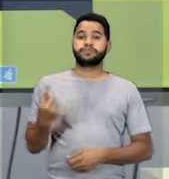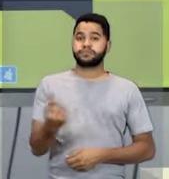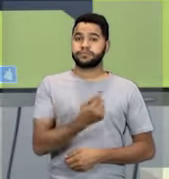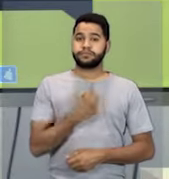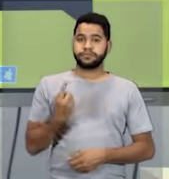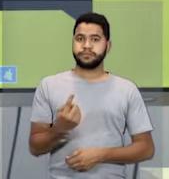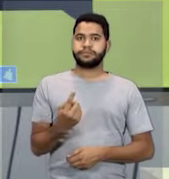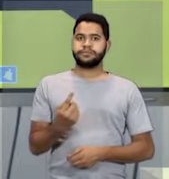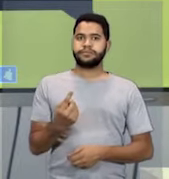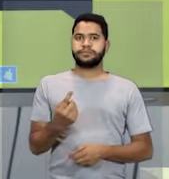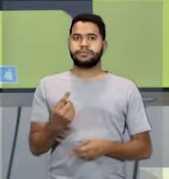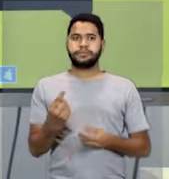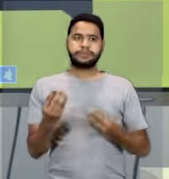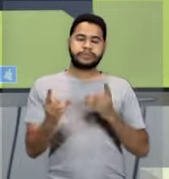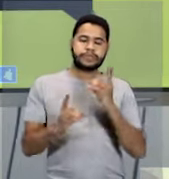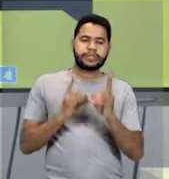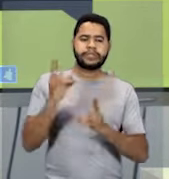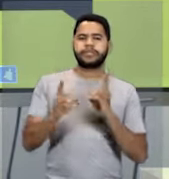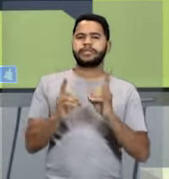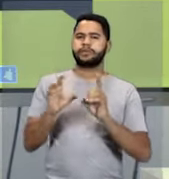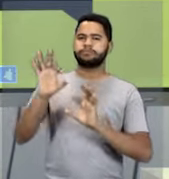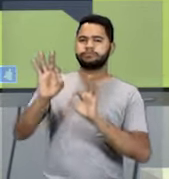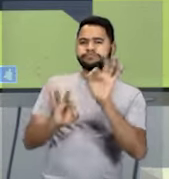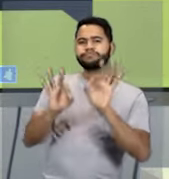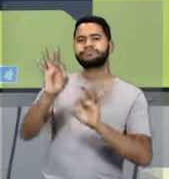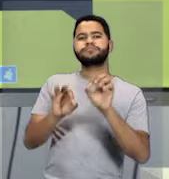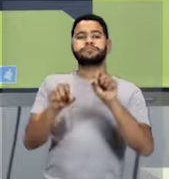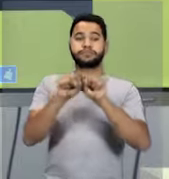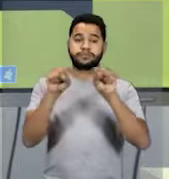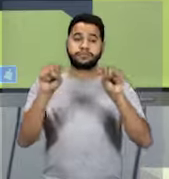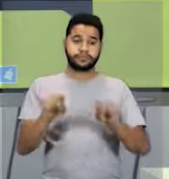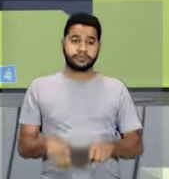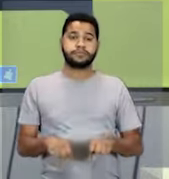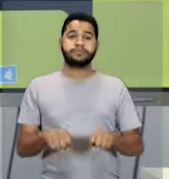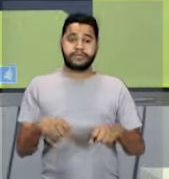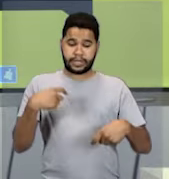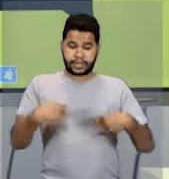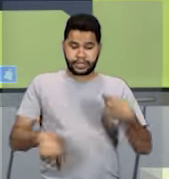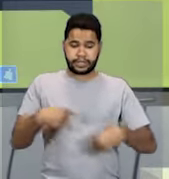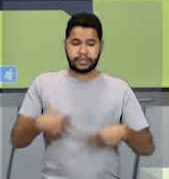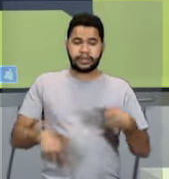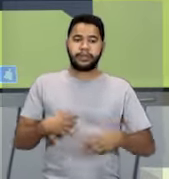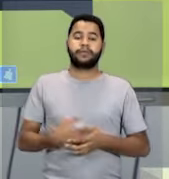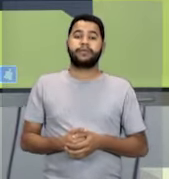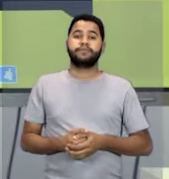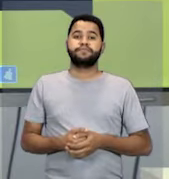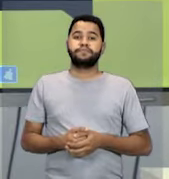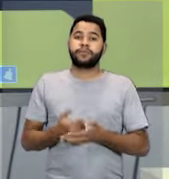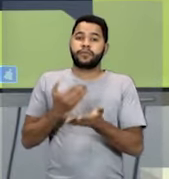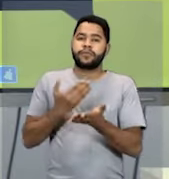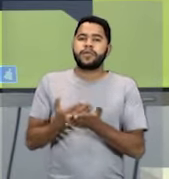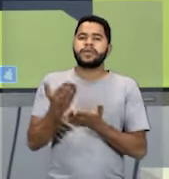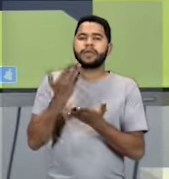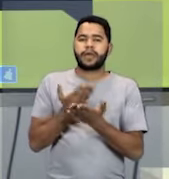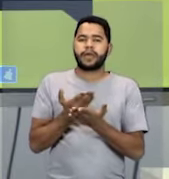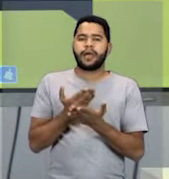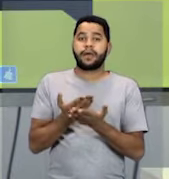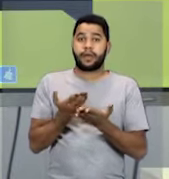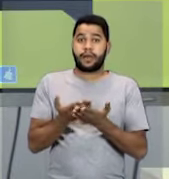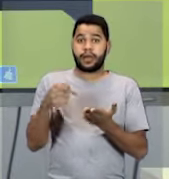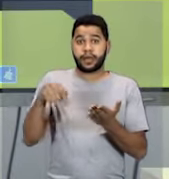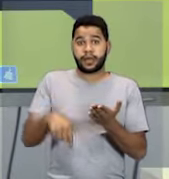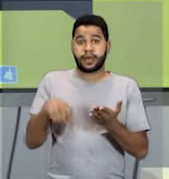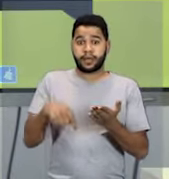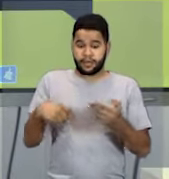para ficar mais didático, dividimos esses sistemas. Então, eu disse no começo da aula que nós vamos estudar nesta